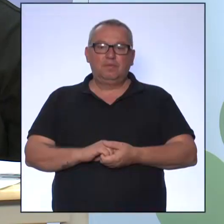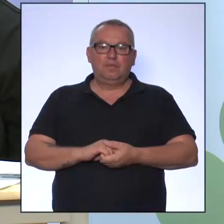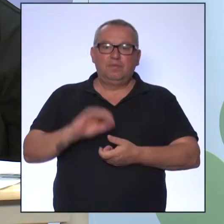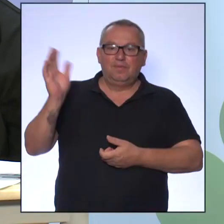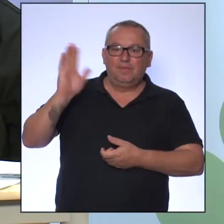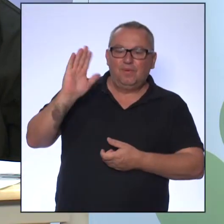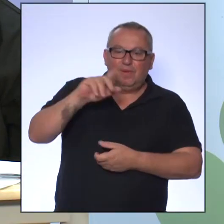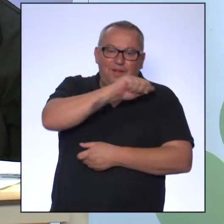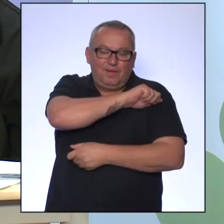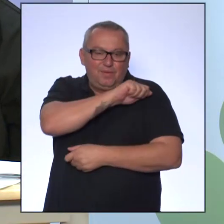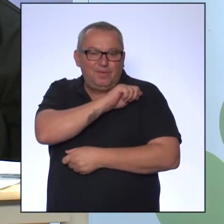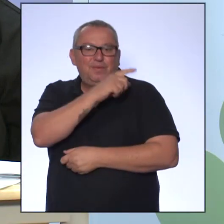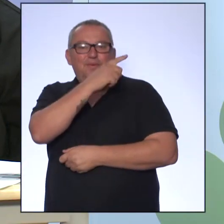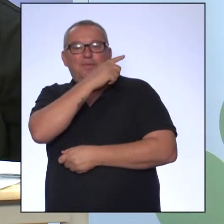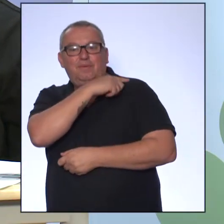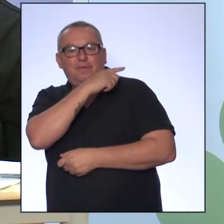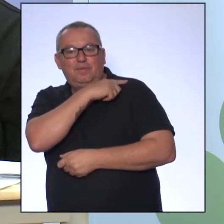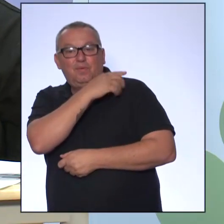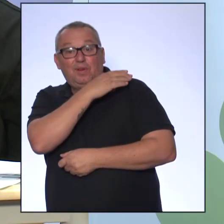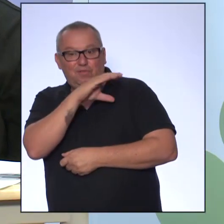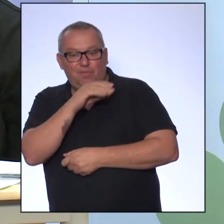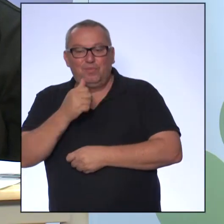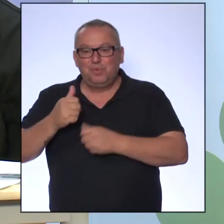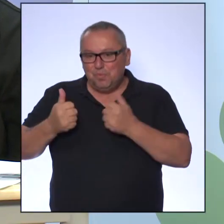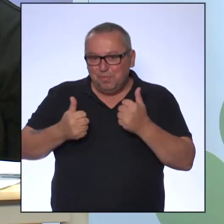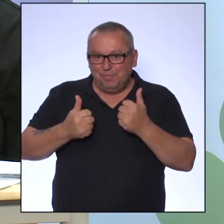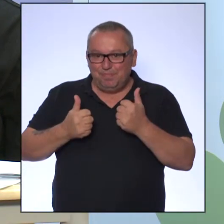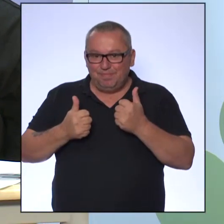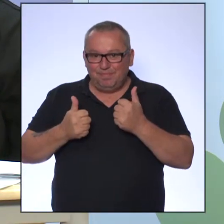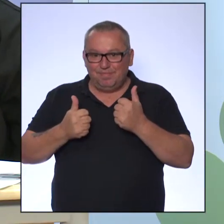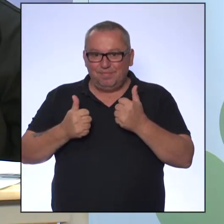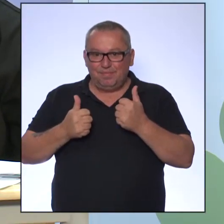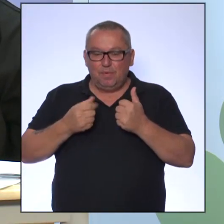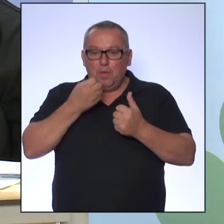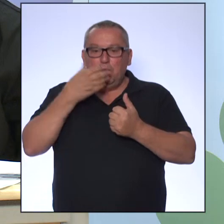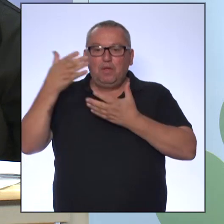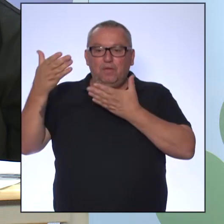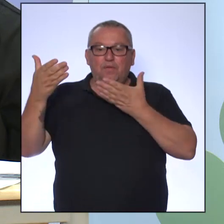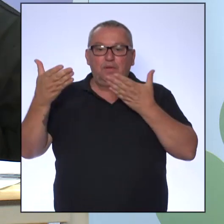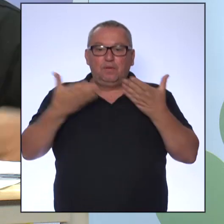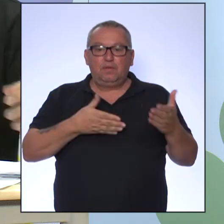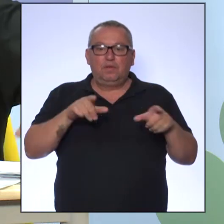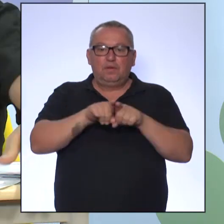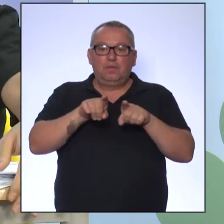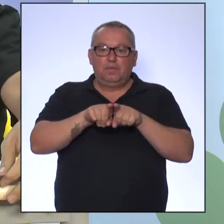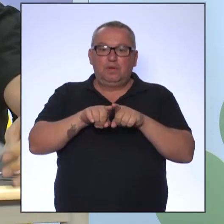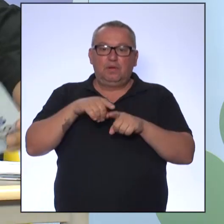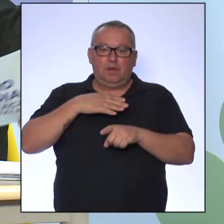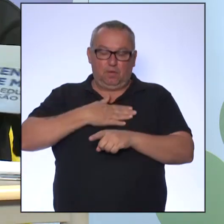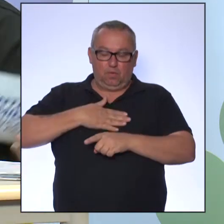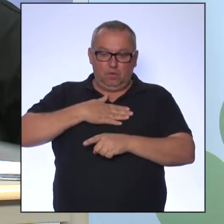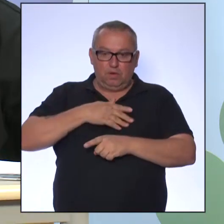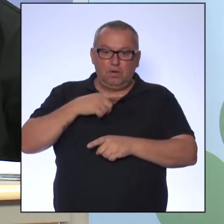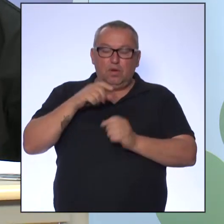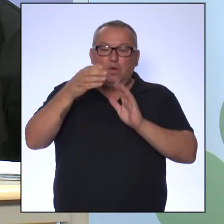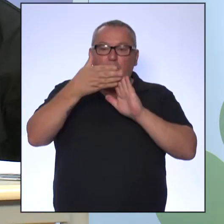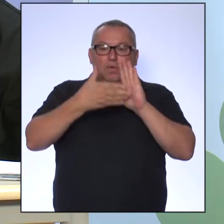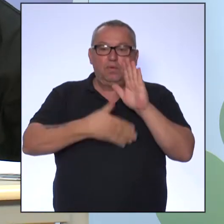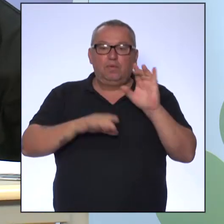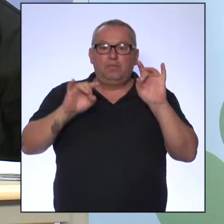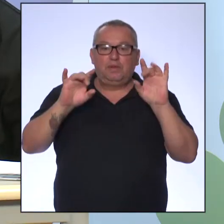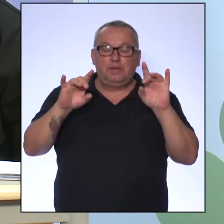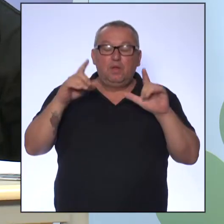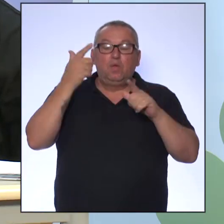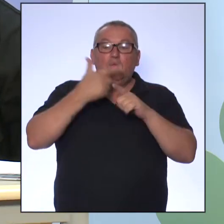Olá, alunos e alunas do primeiro ano do ensino médio. Sejam muito bem-vindos. A gente está na nossa programação especial